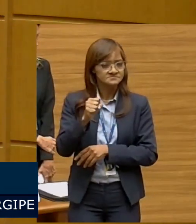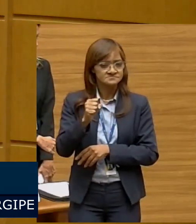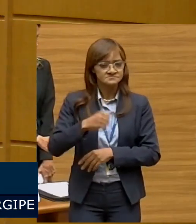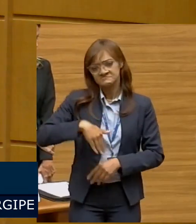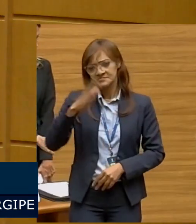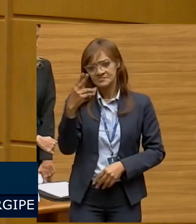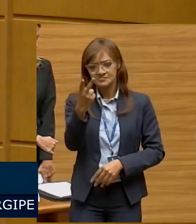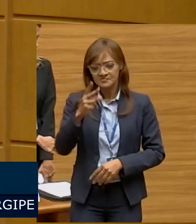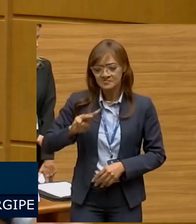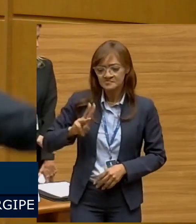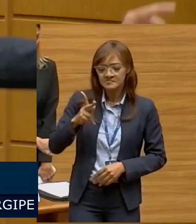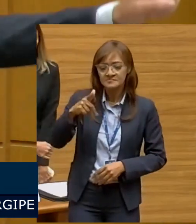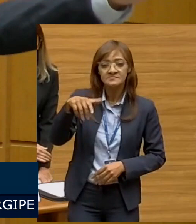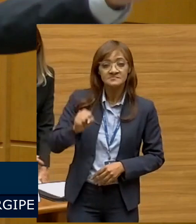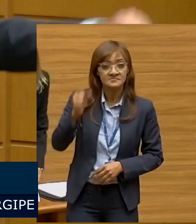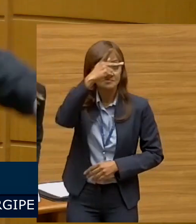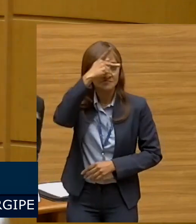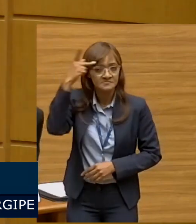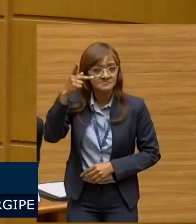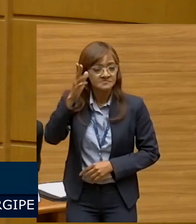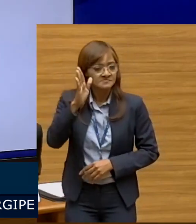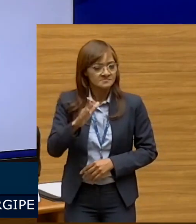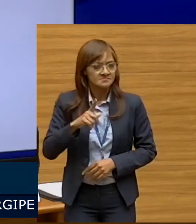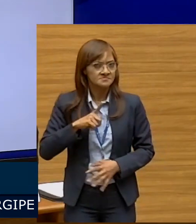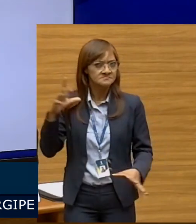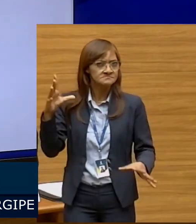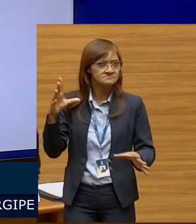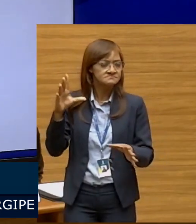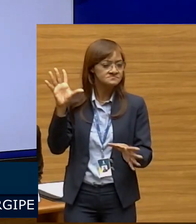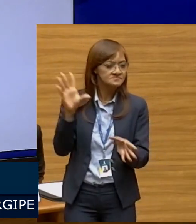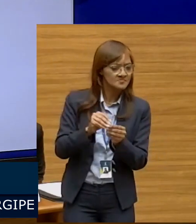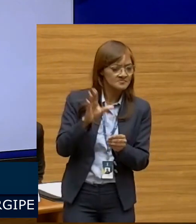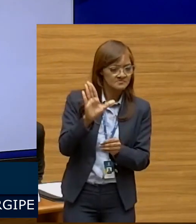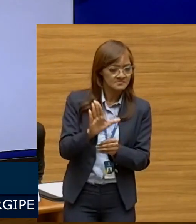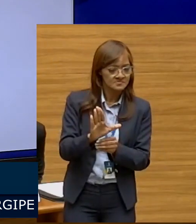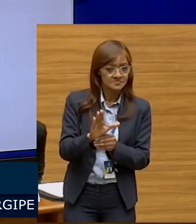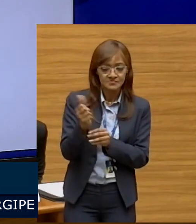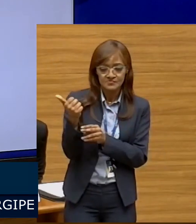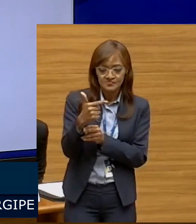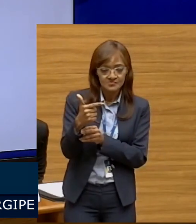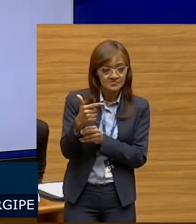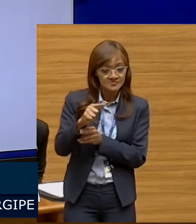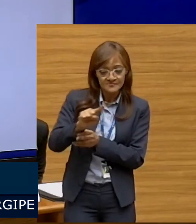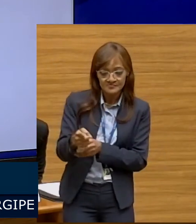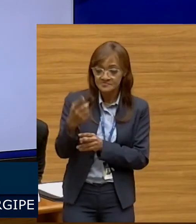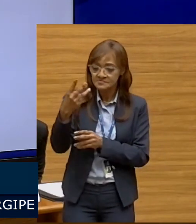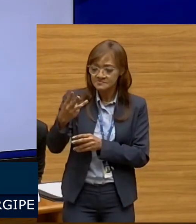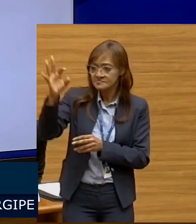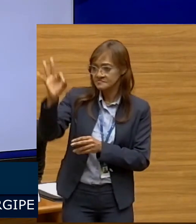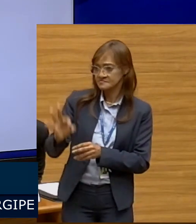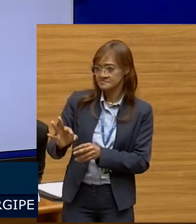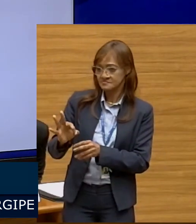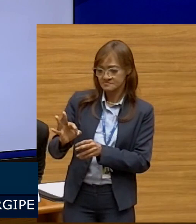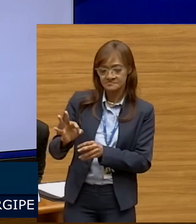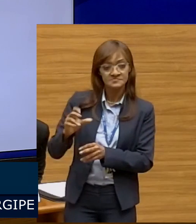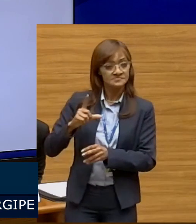2 milhões de pessoas, chegamos aí ao total de cerca de 12,3% de pessoas dessa